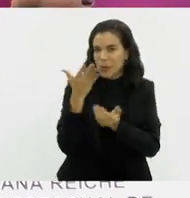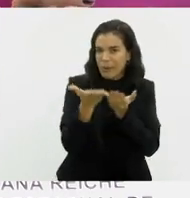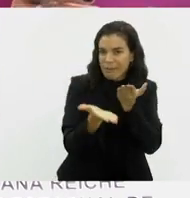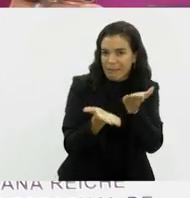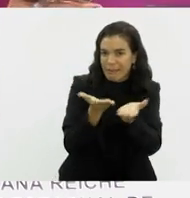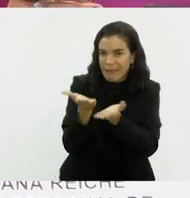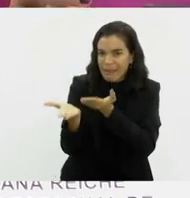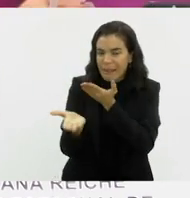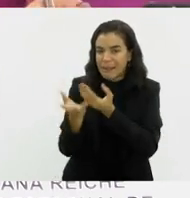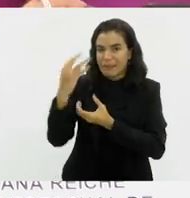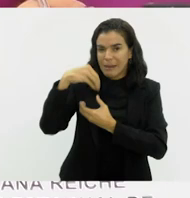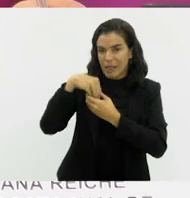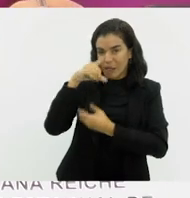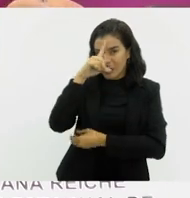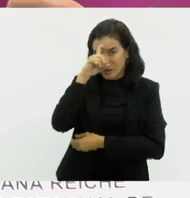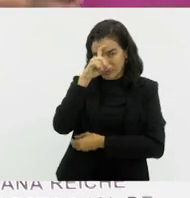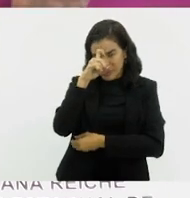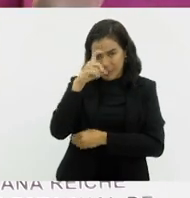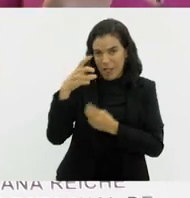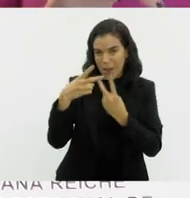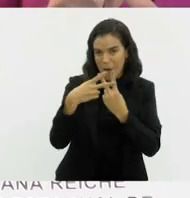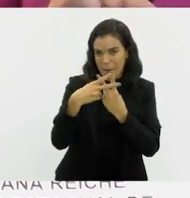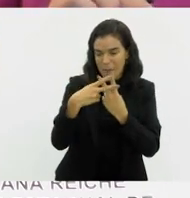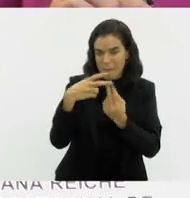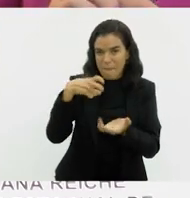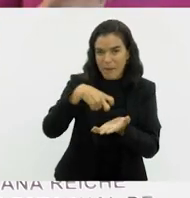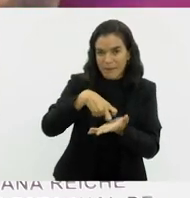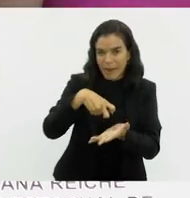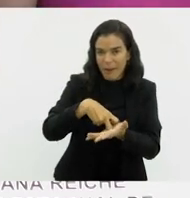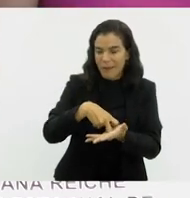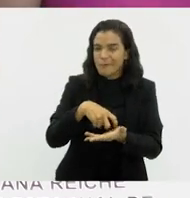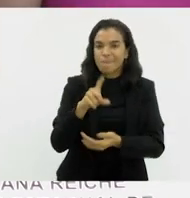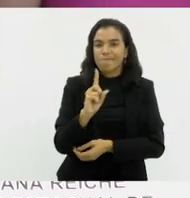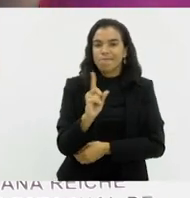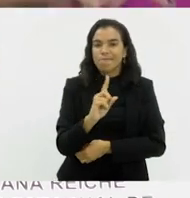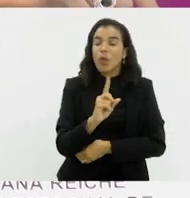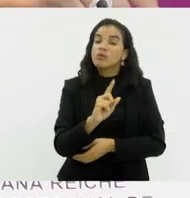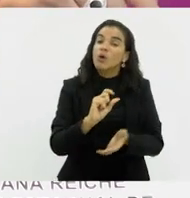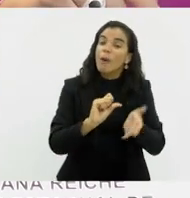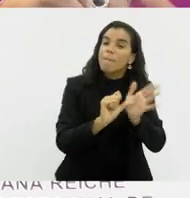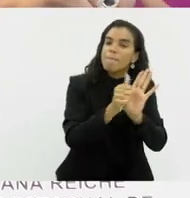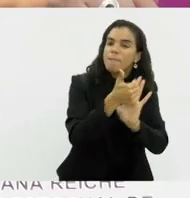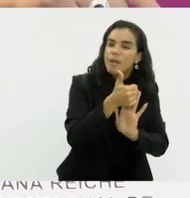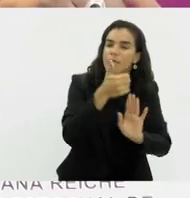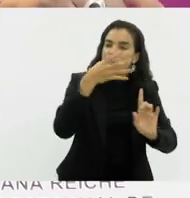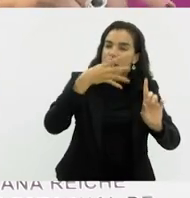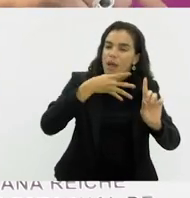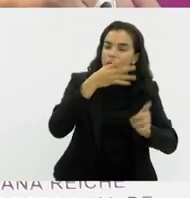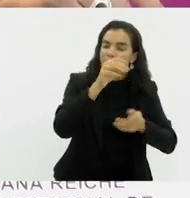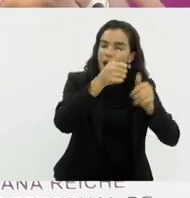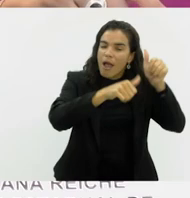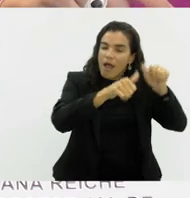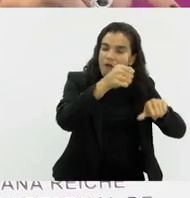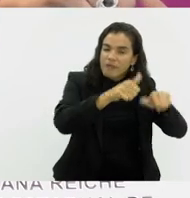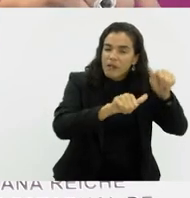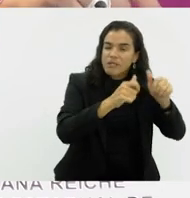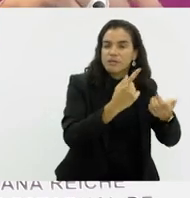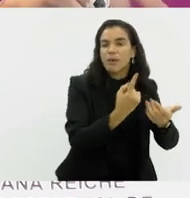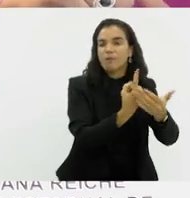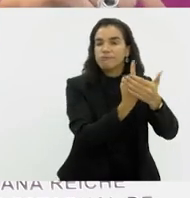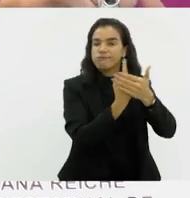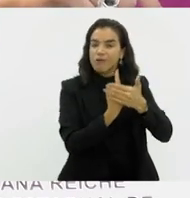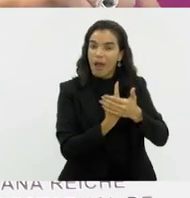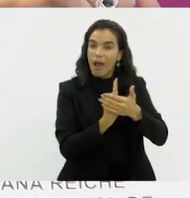tratados dentro do sanatório. Ali seria uma passagem, uma primeira avaliação, o acolhimento desse paciente.